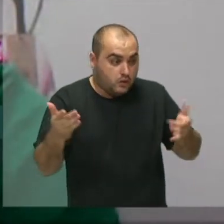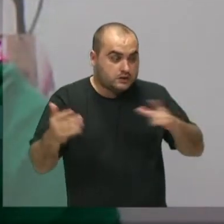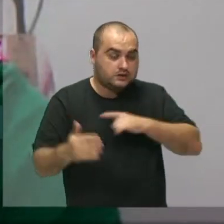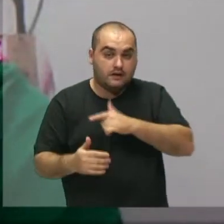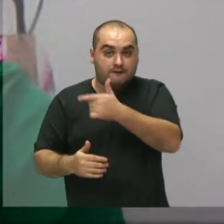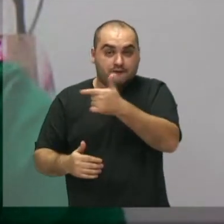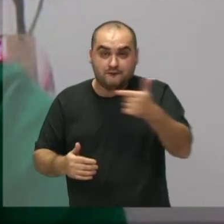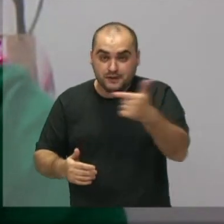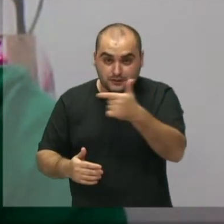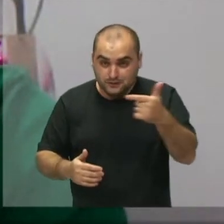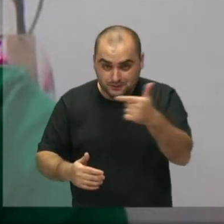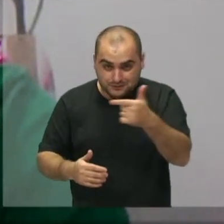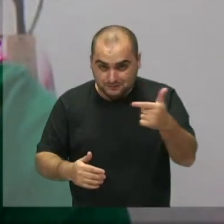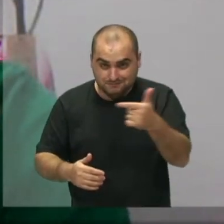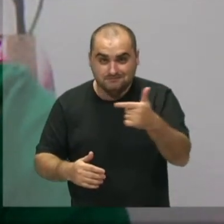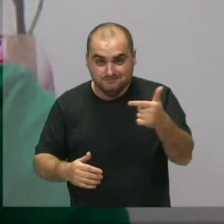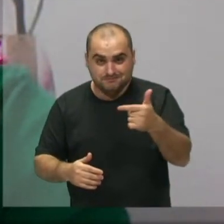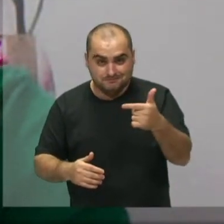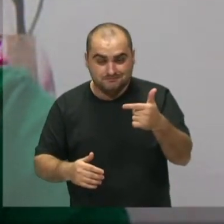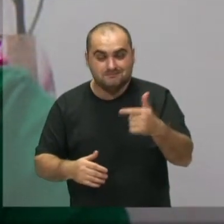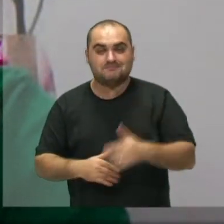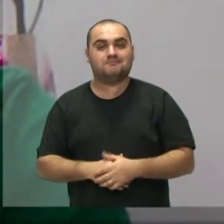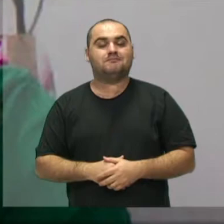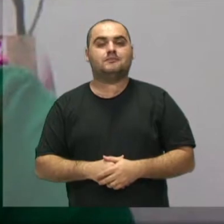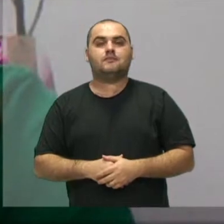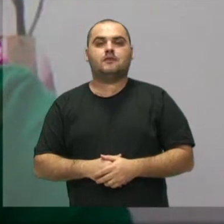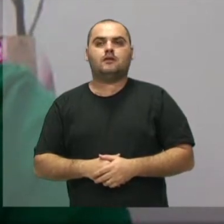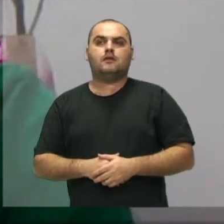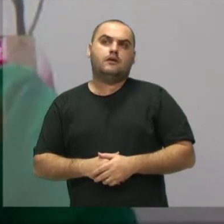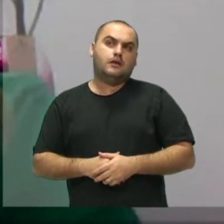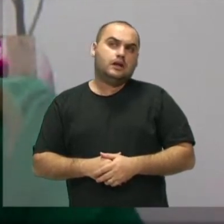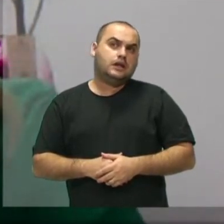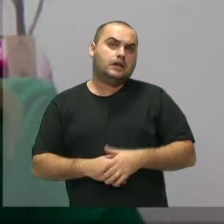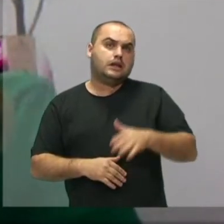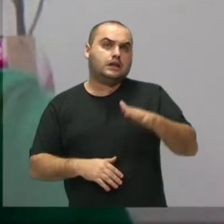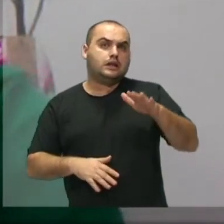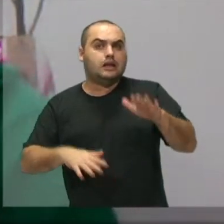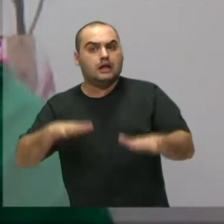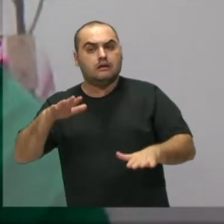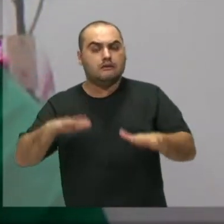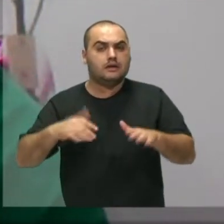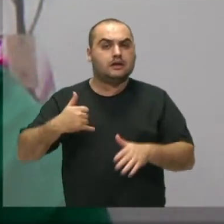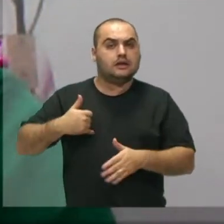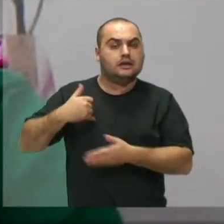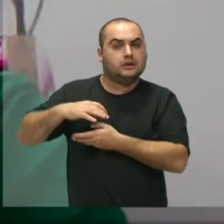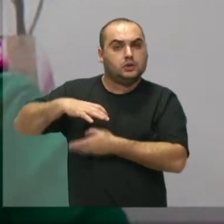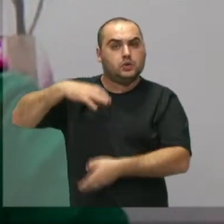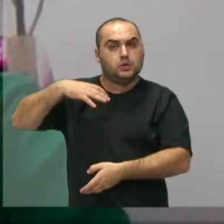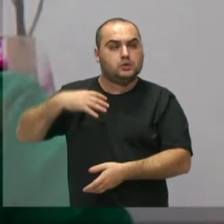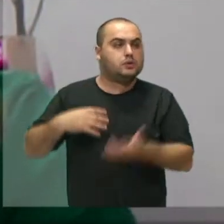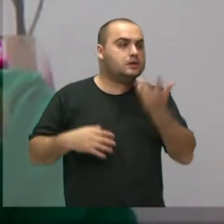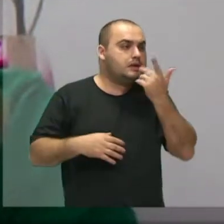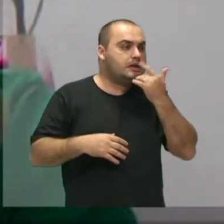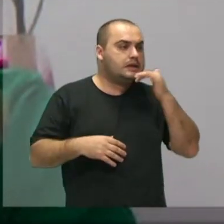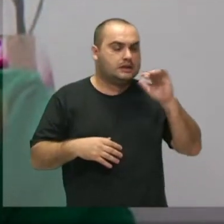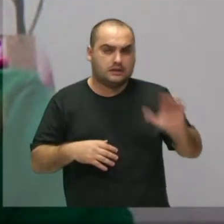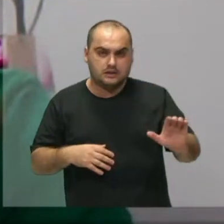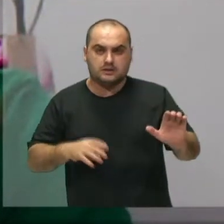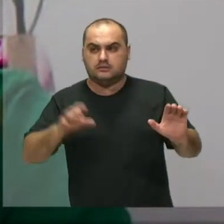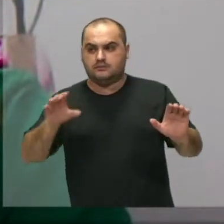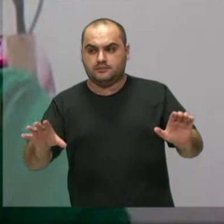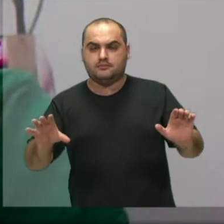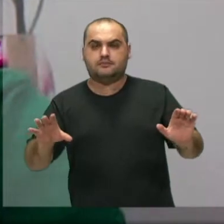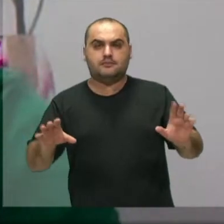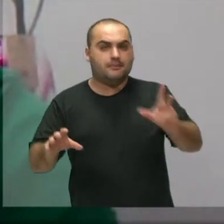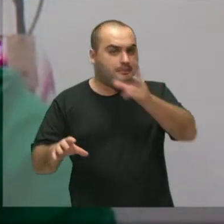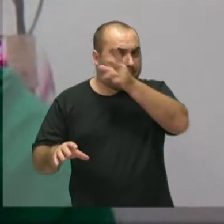22, né? E talvez, tanto na área do idoso quanto na área da criança, o poder